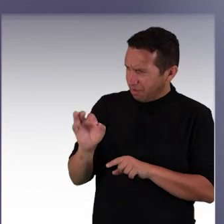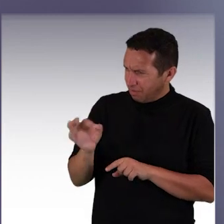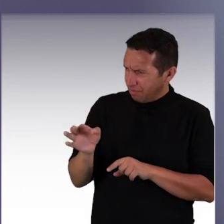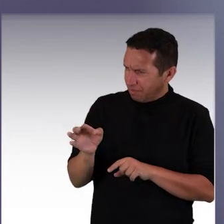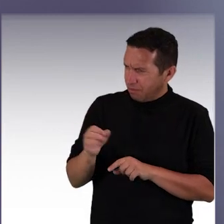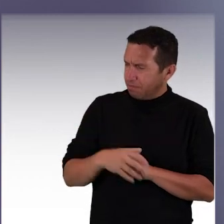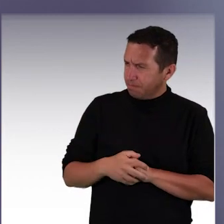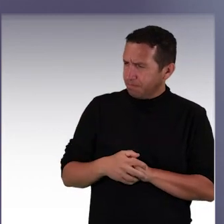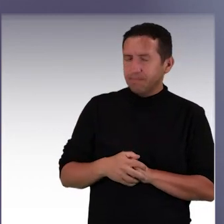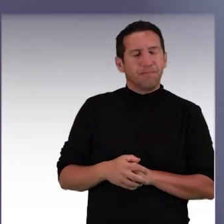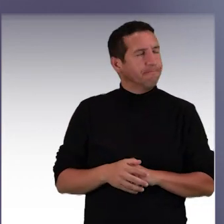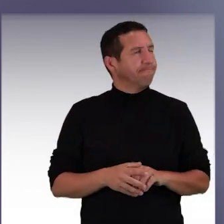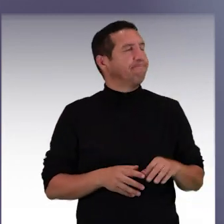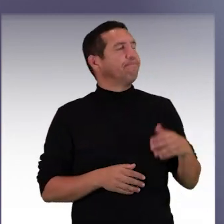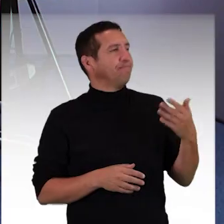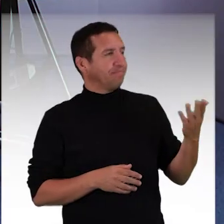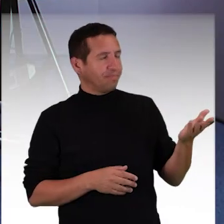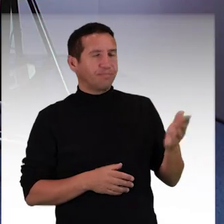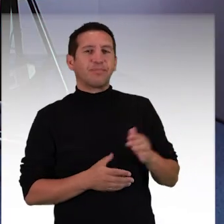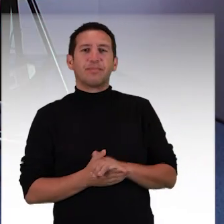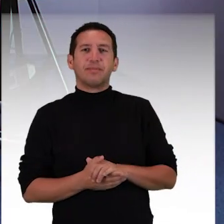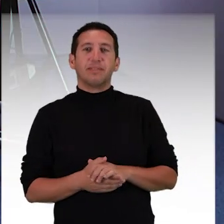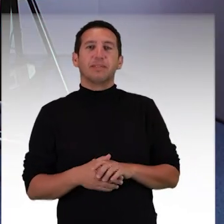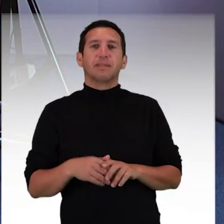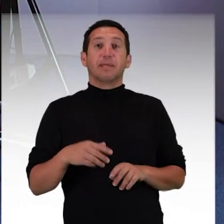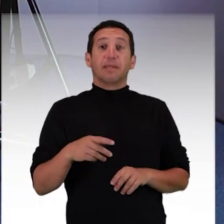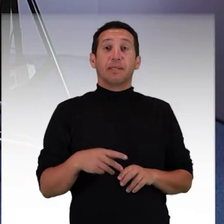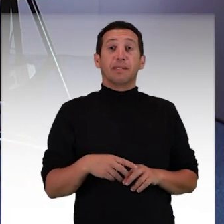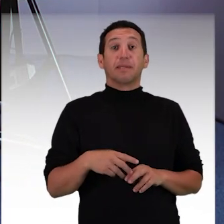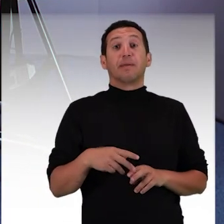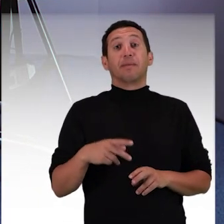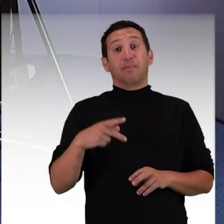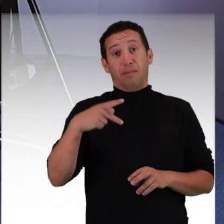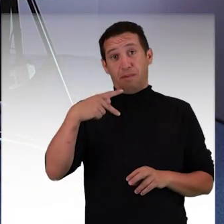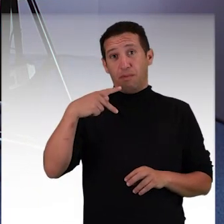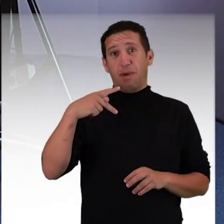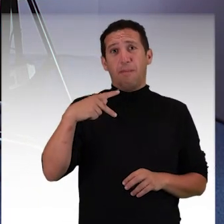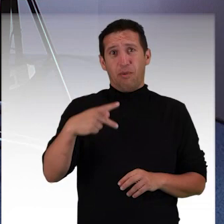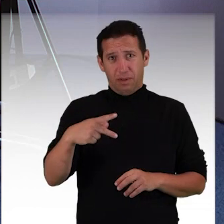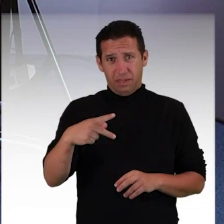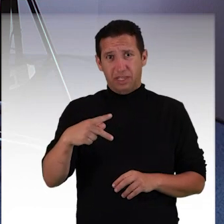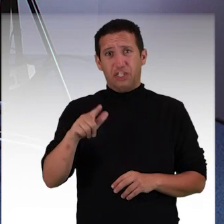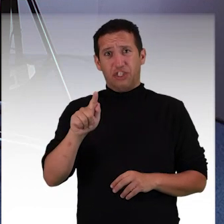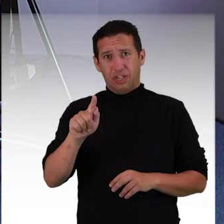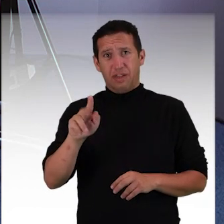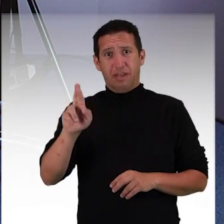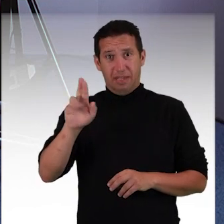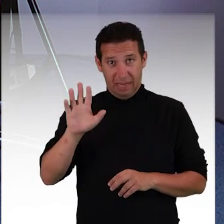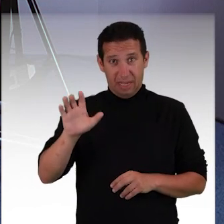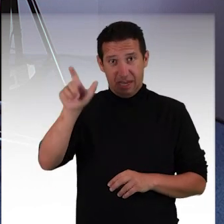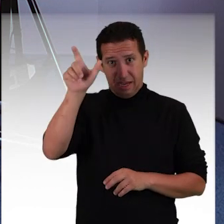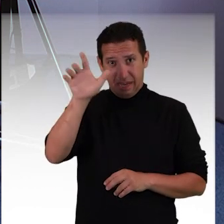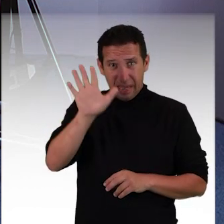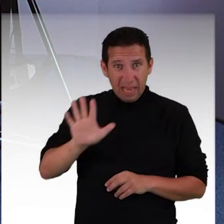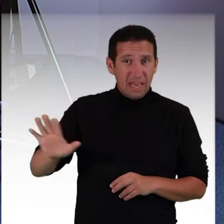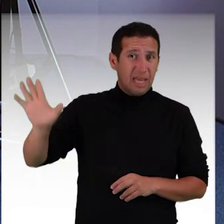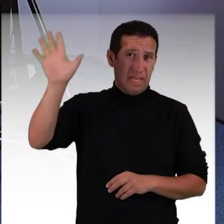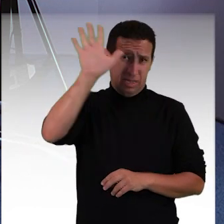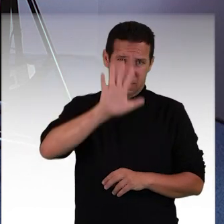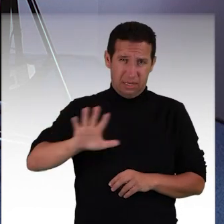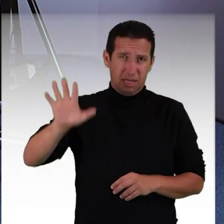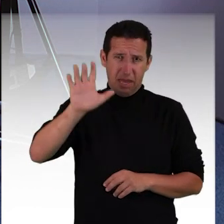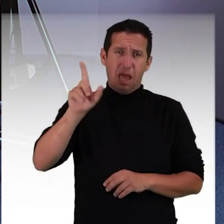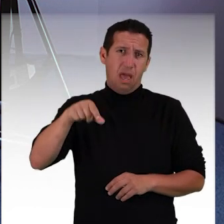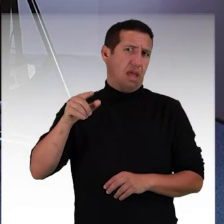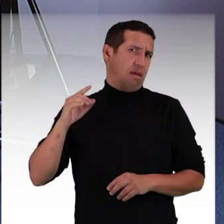foi estar ali ativamente eh procuradoria federal do direito cidadão é